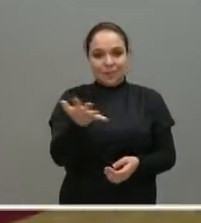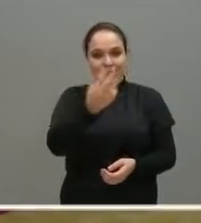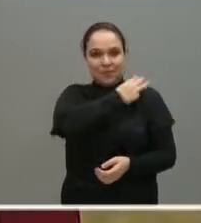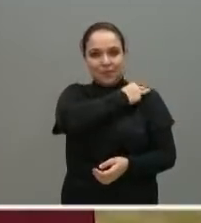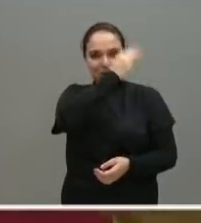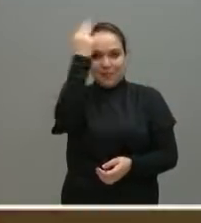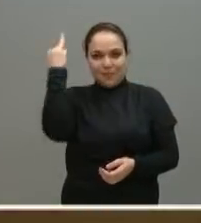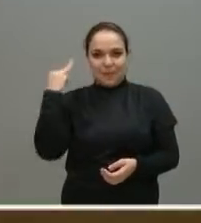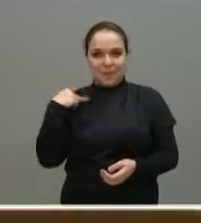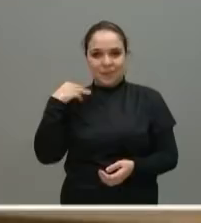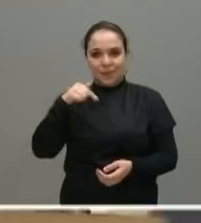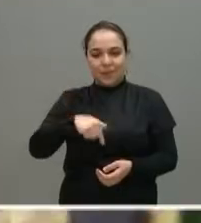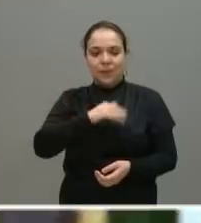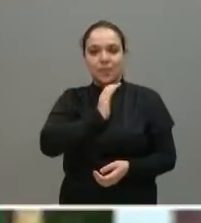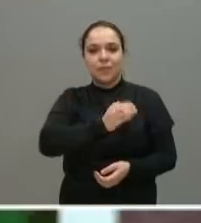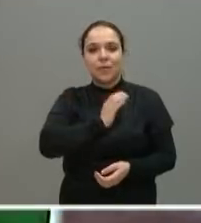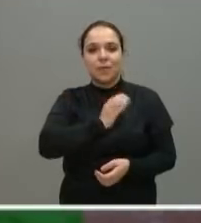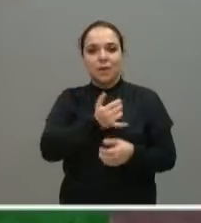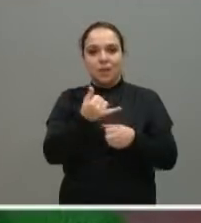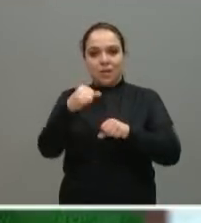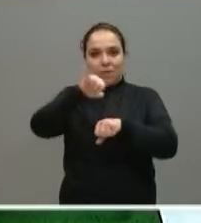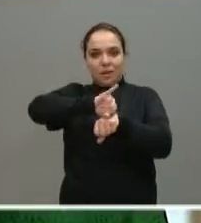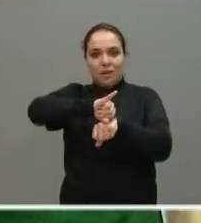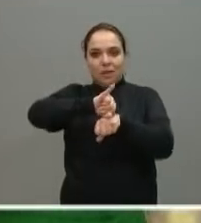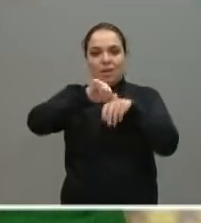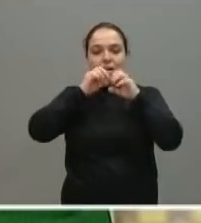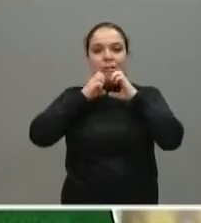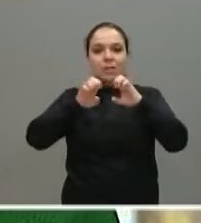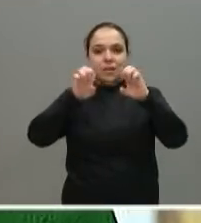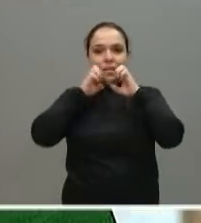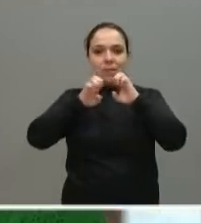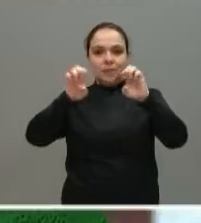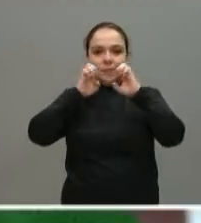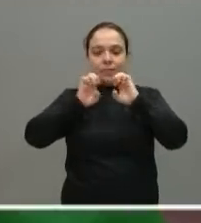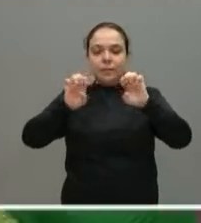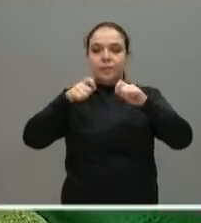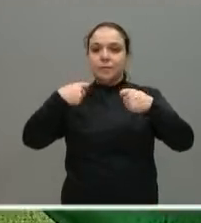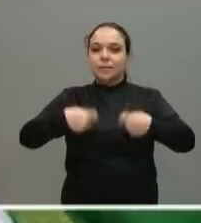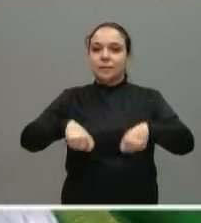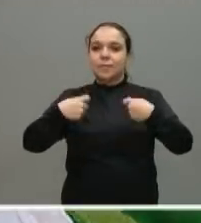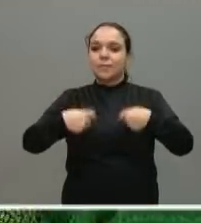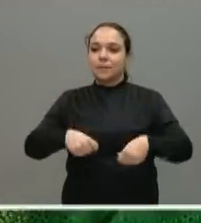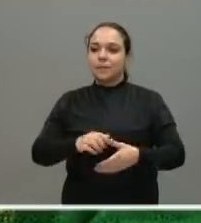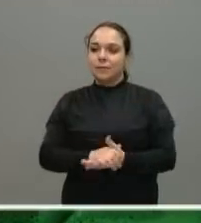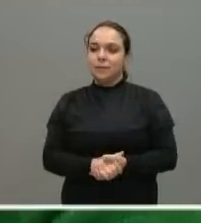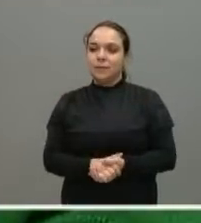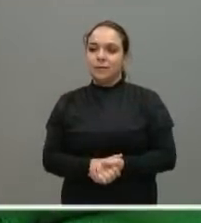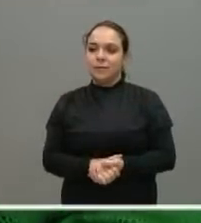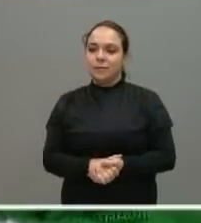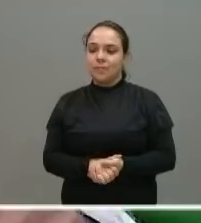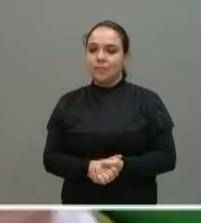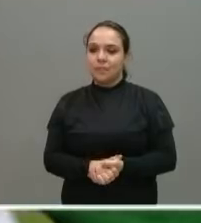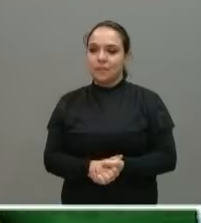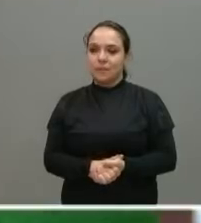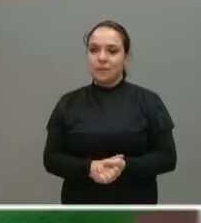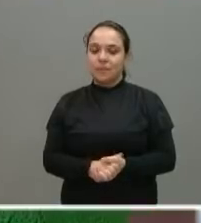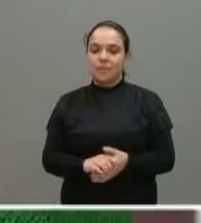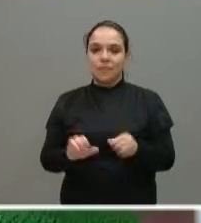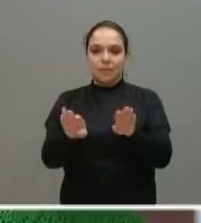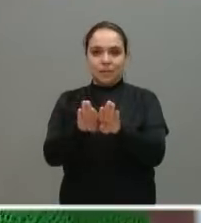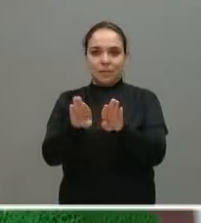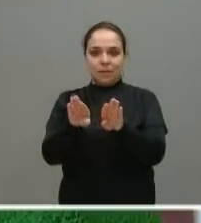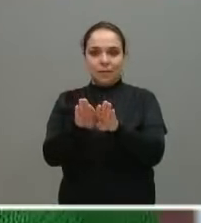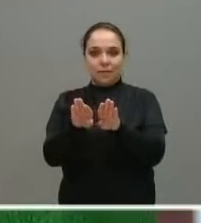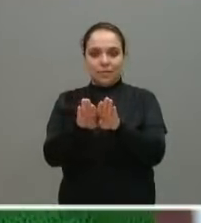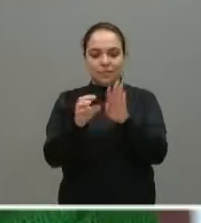Curitiba, sede da obra Evangelizar é Preciso, e do santuário das